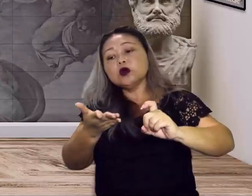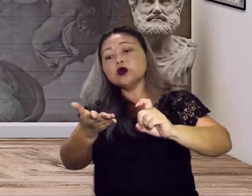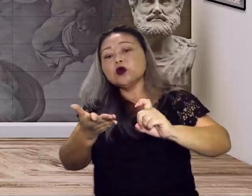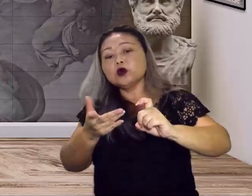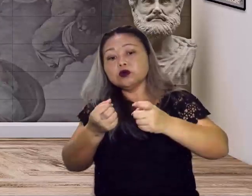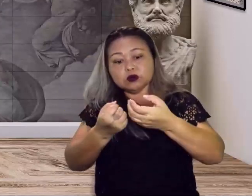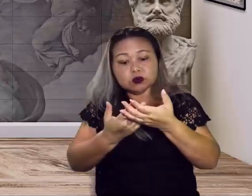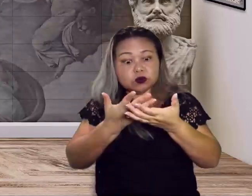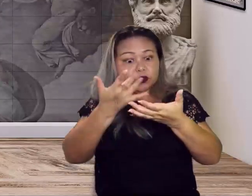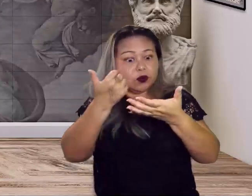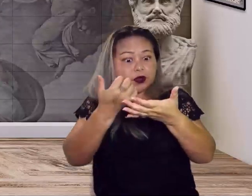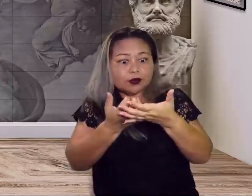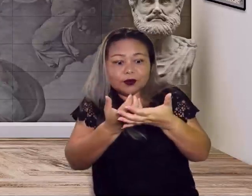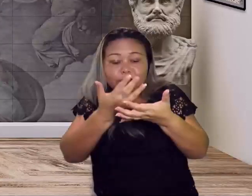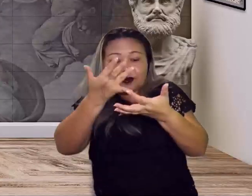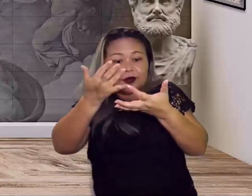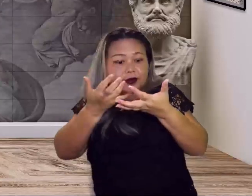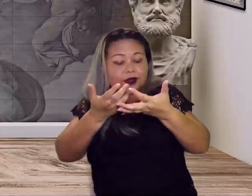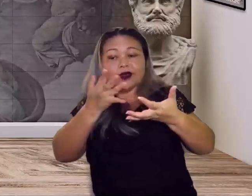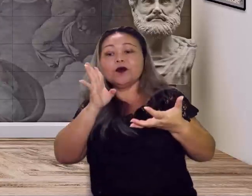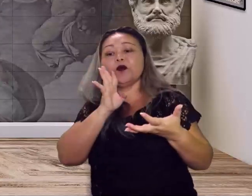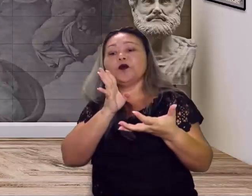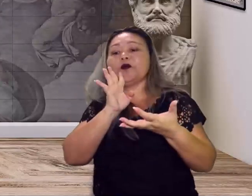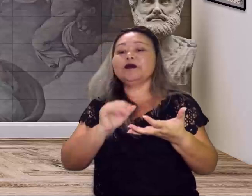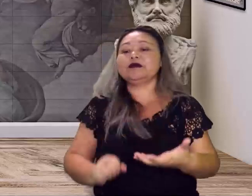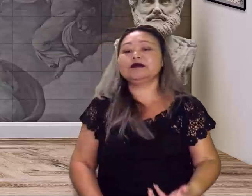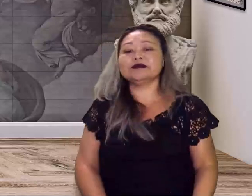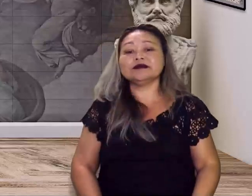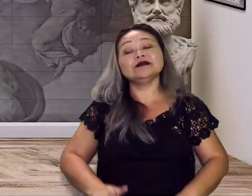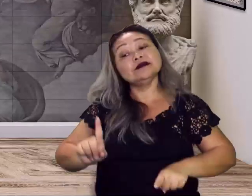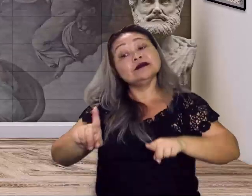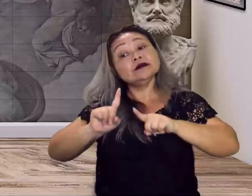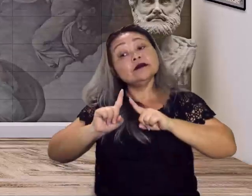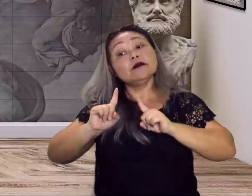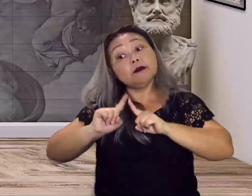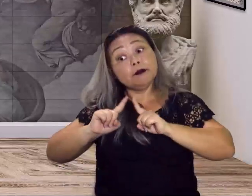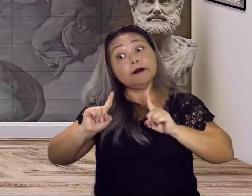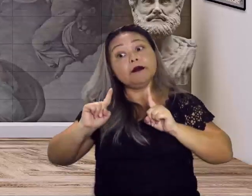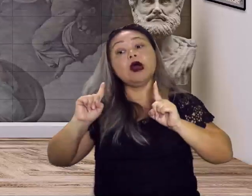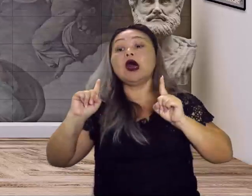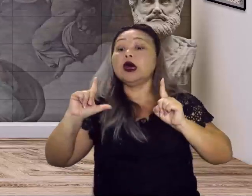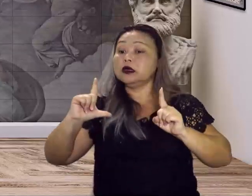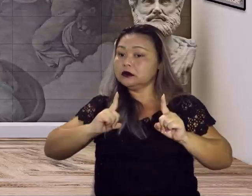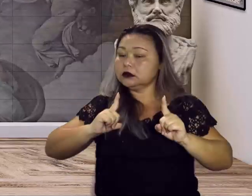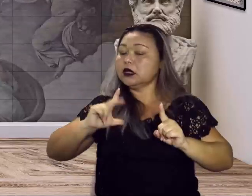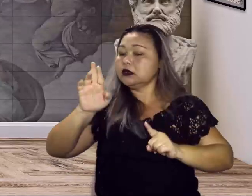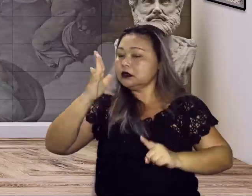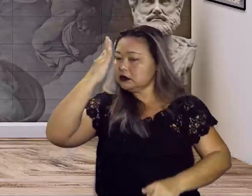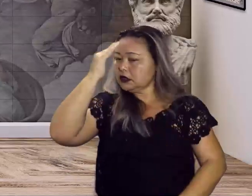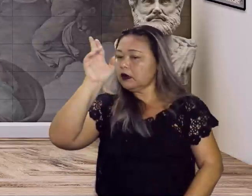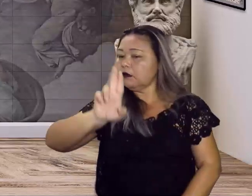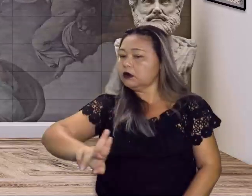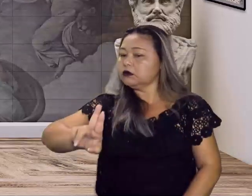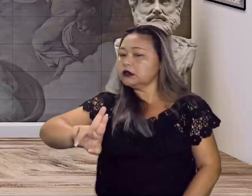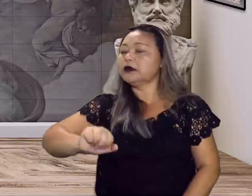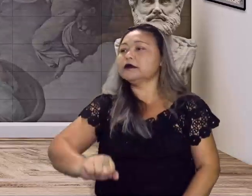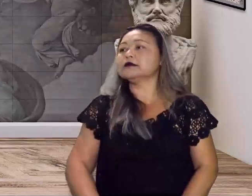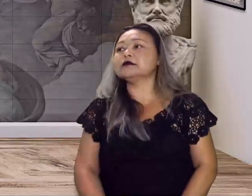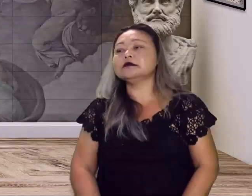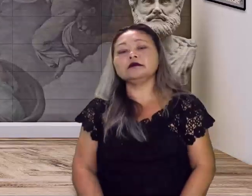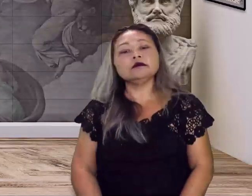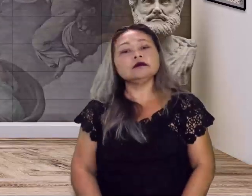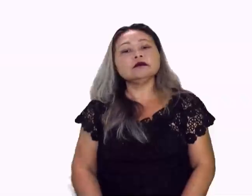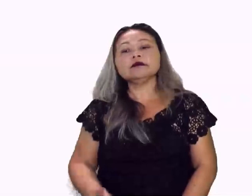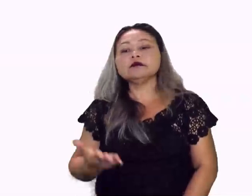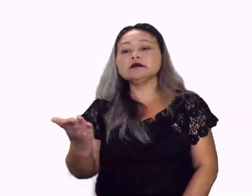caixa de Pandora, sai tanta coisa. Muito legal. Porém, sabendo usar, tá? Com modernidade. Vamos lá, continuando aí com